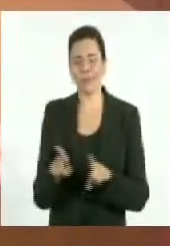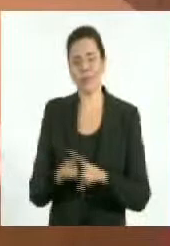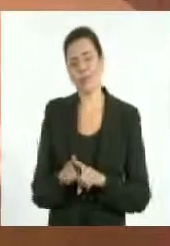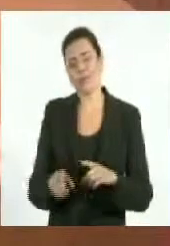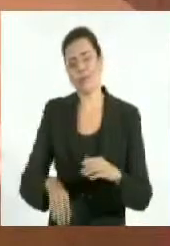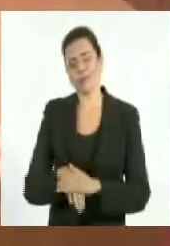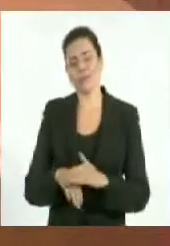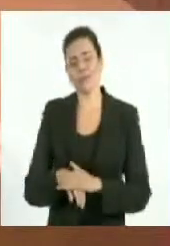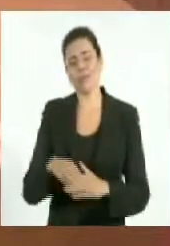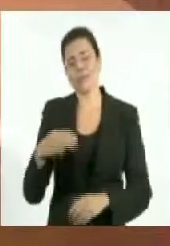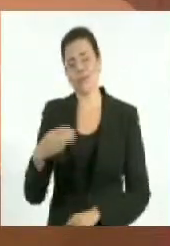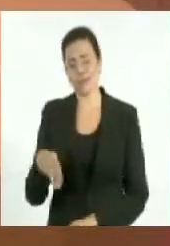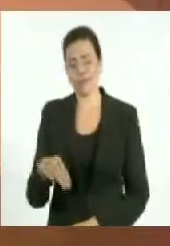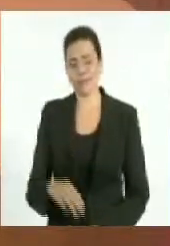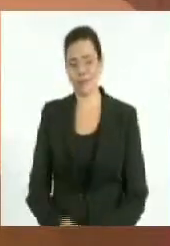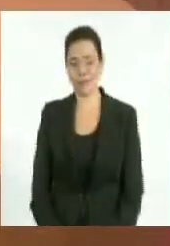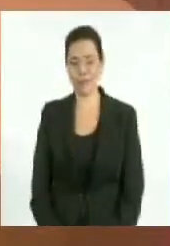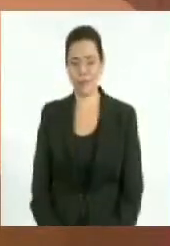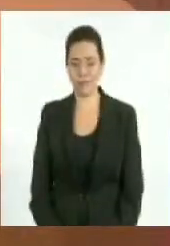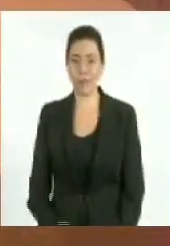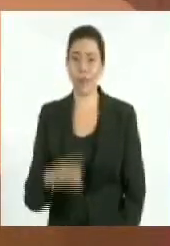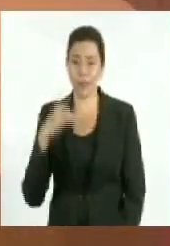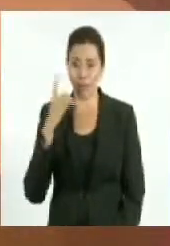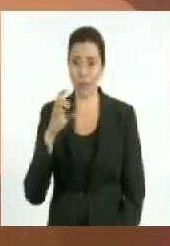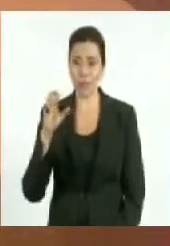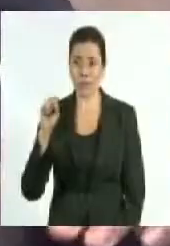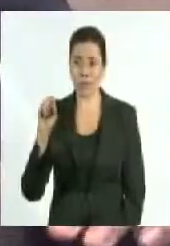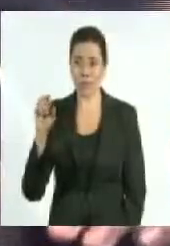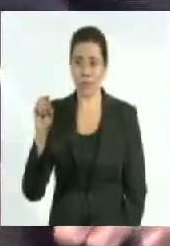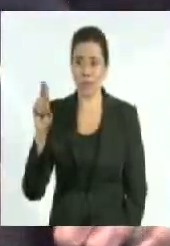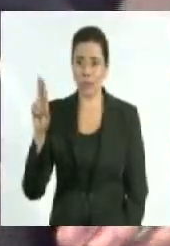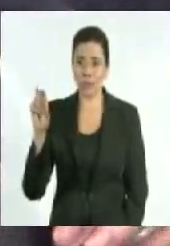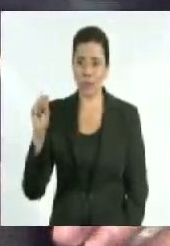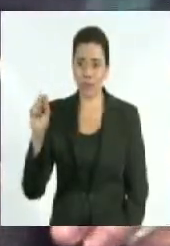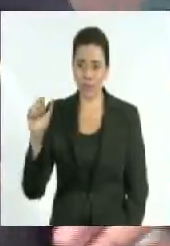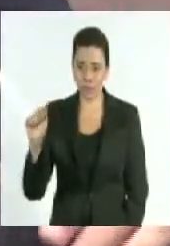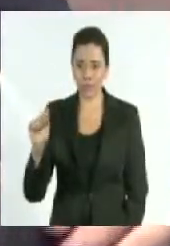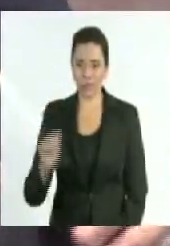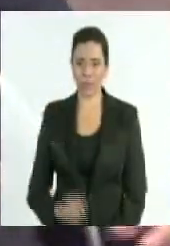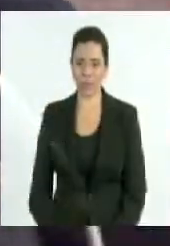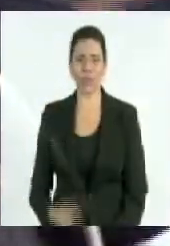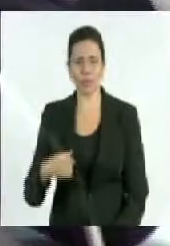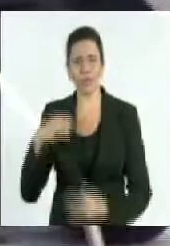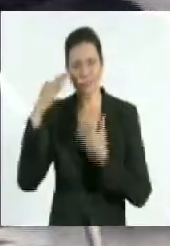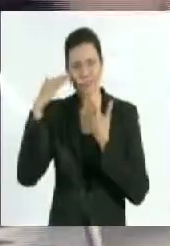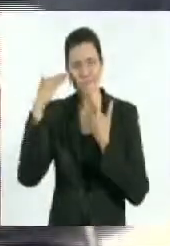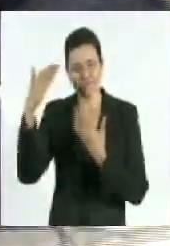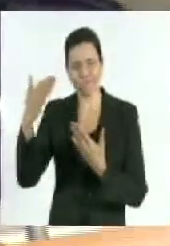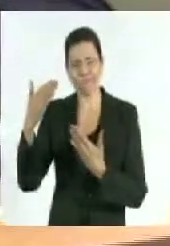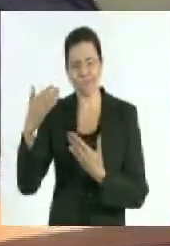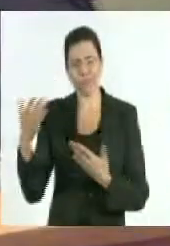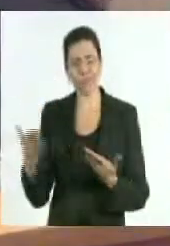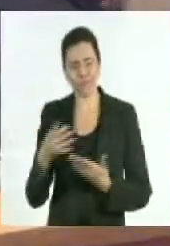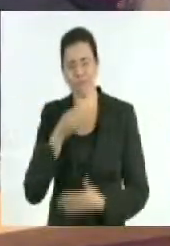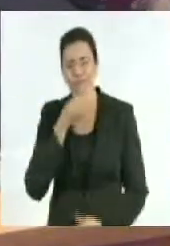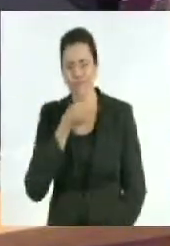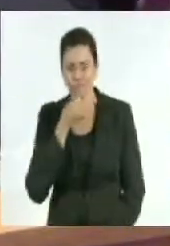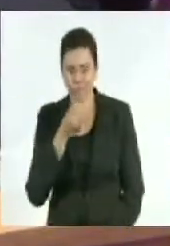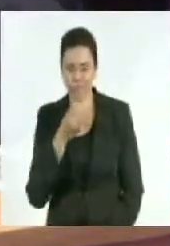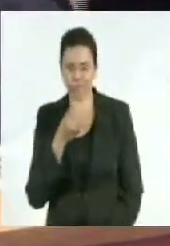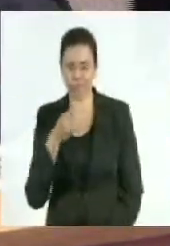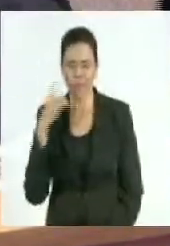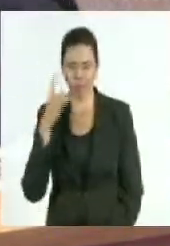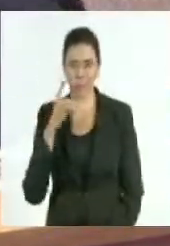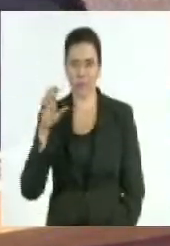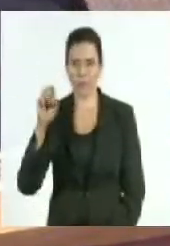a parte do deputado Souza Neto. Eu agradeço a parte, nobre deputado Sérgio Frota, e como Vossa